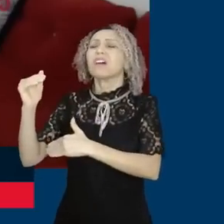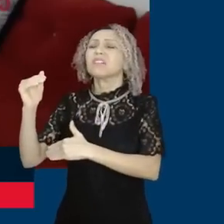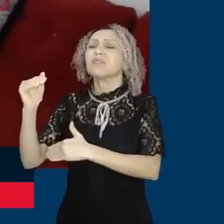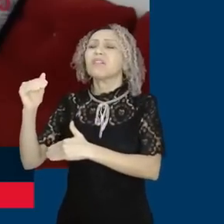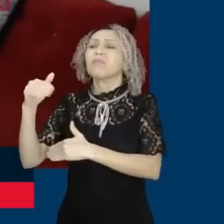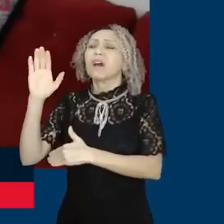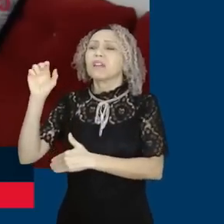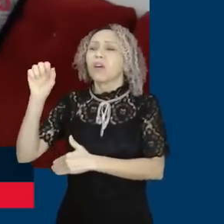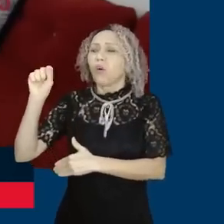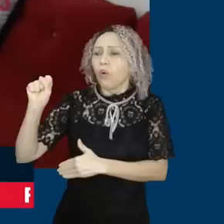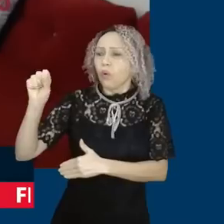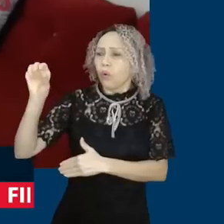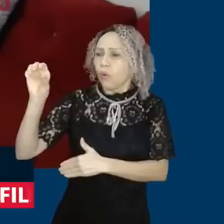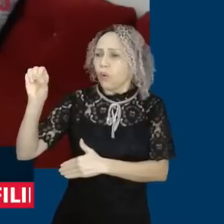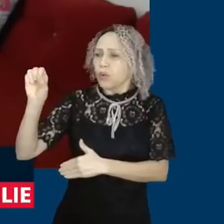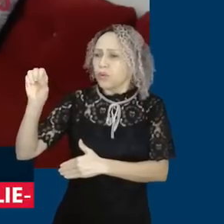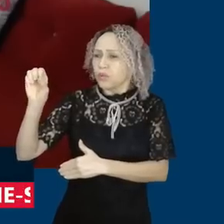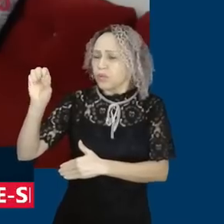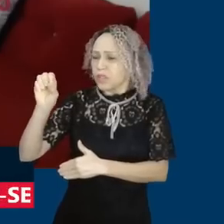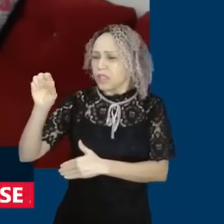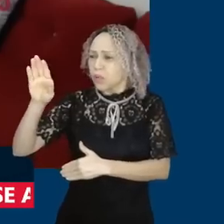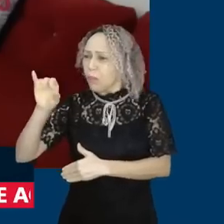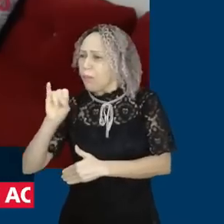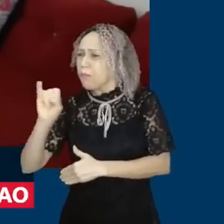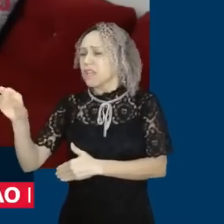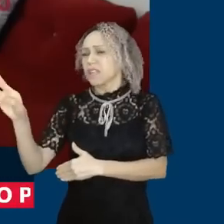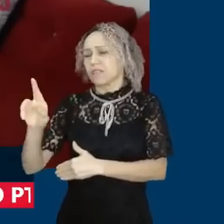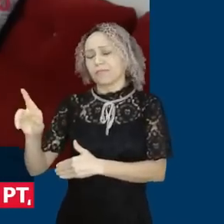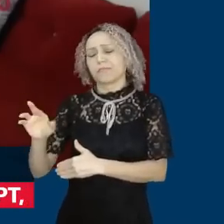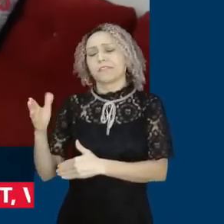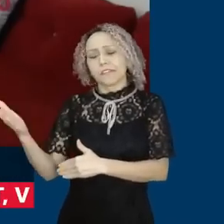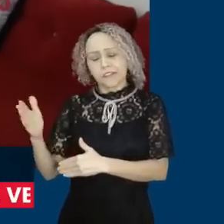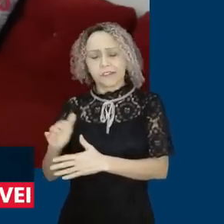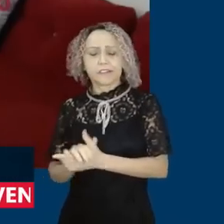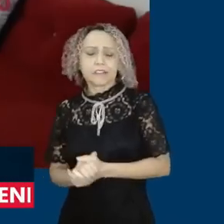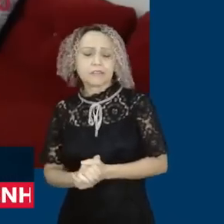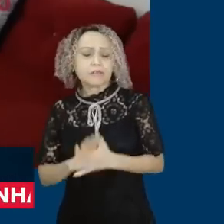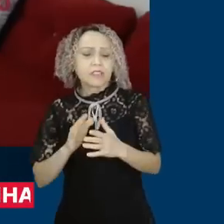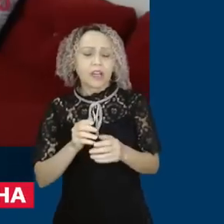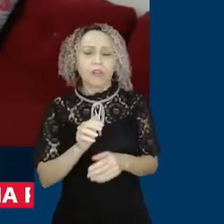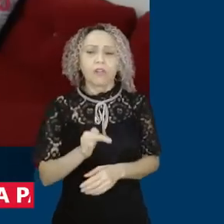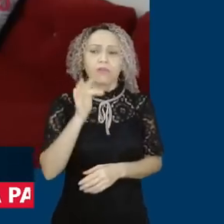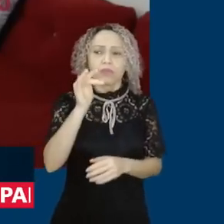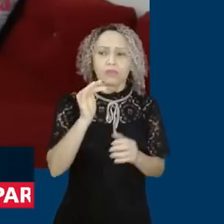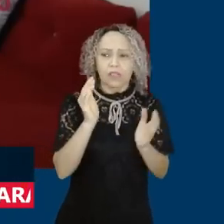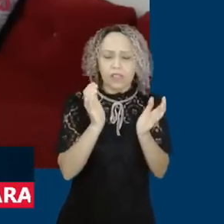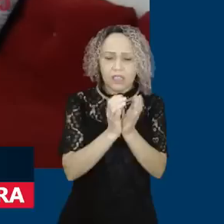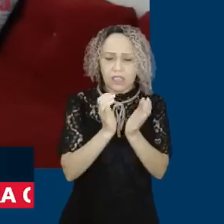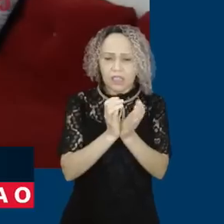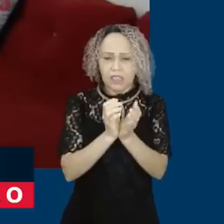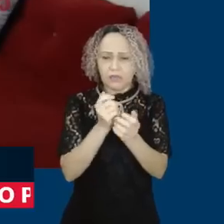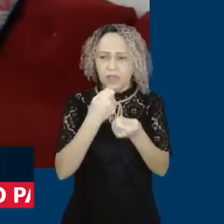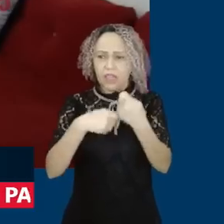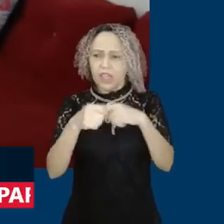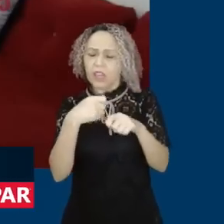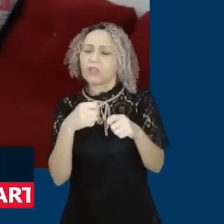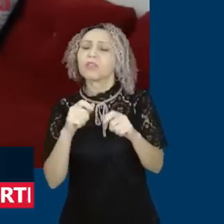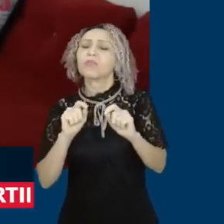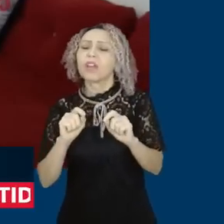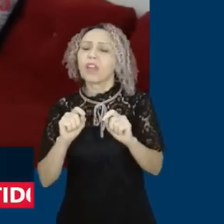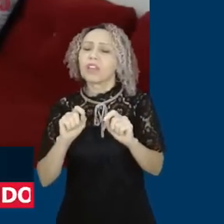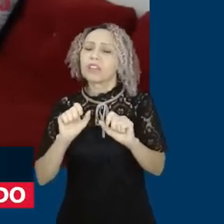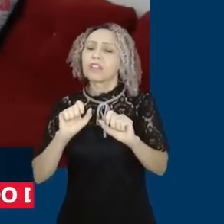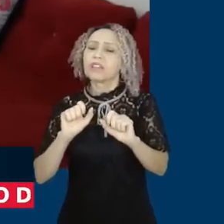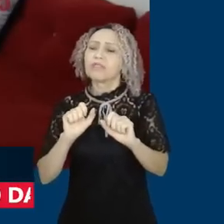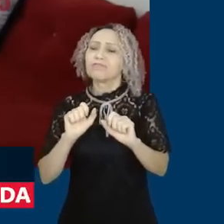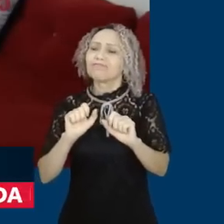bilhões de reais. E não é à toa que a nova equipe, a futura equipe econômica, defende um novo arcabouço fiscal,